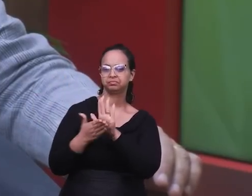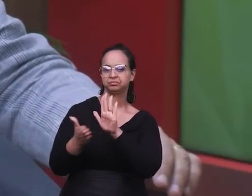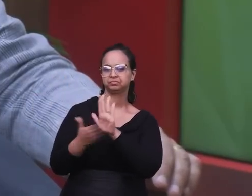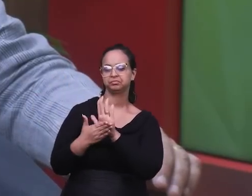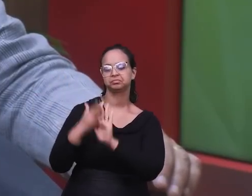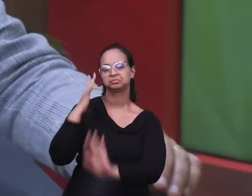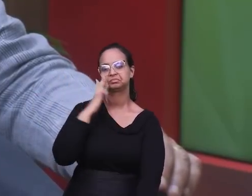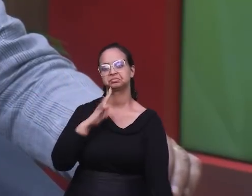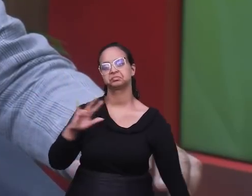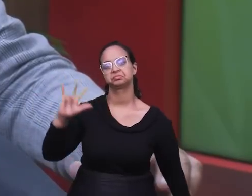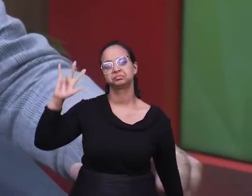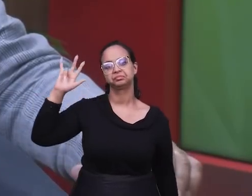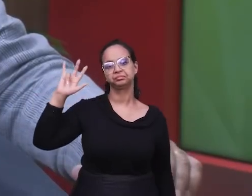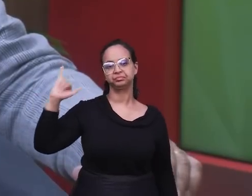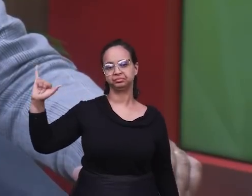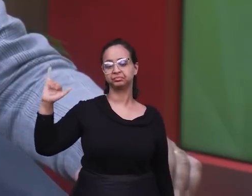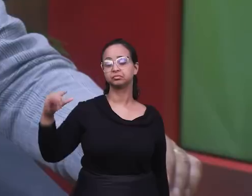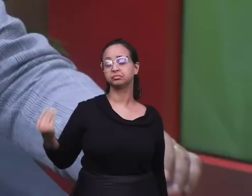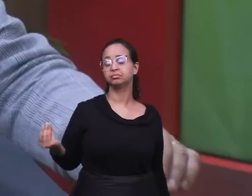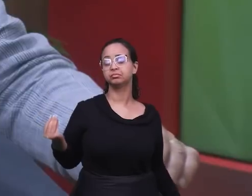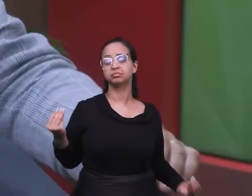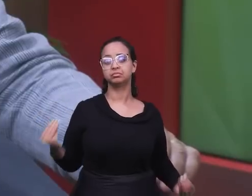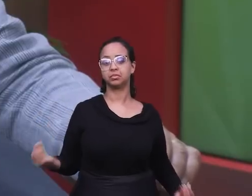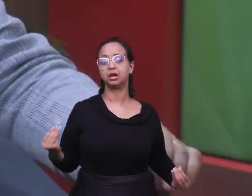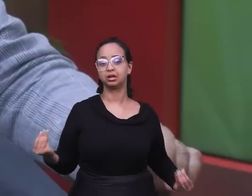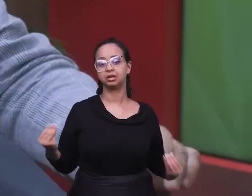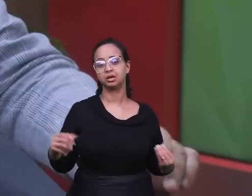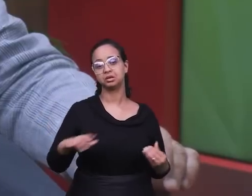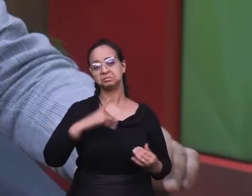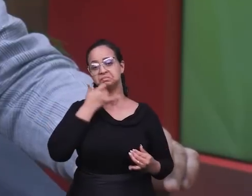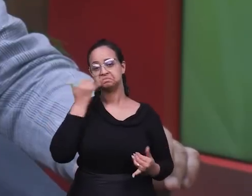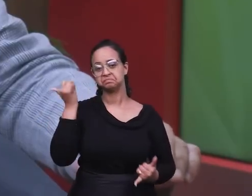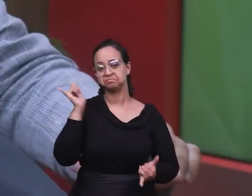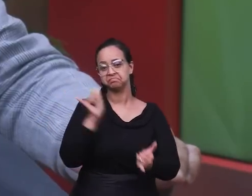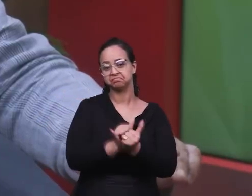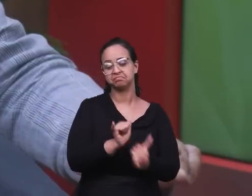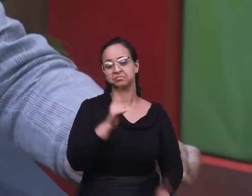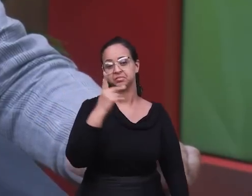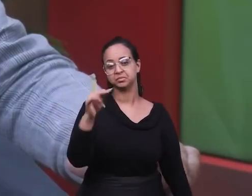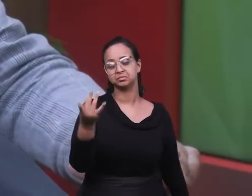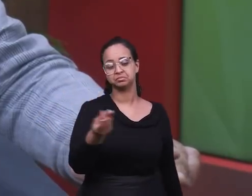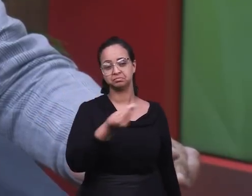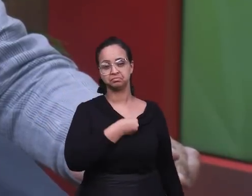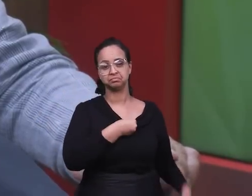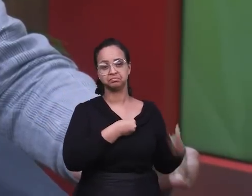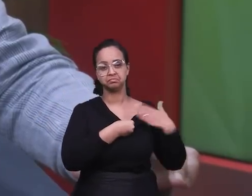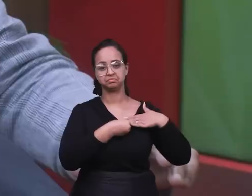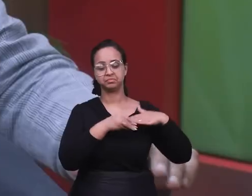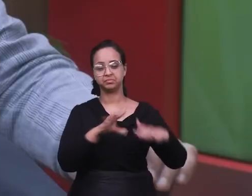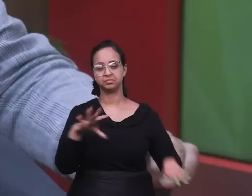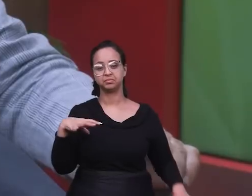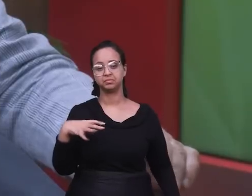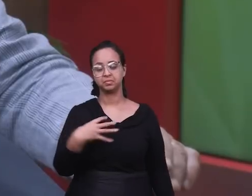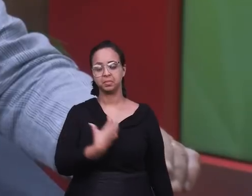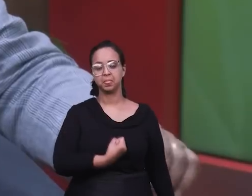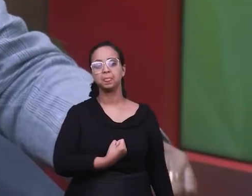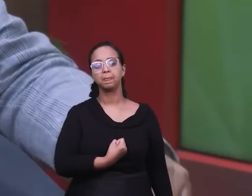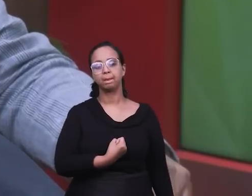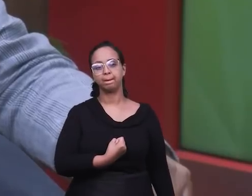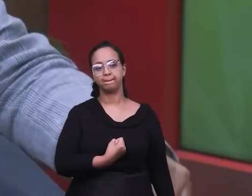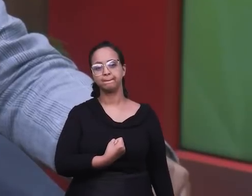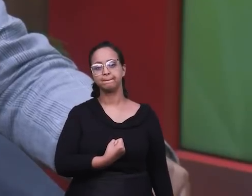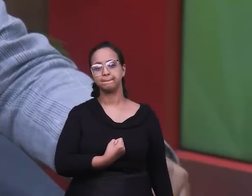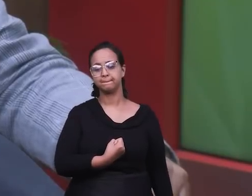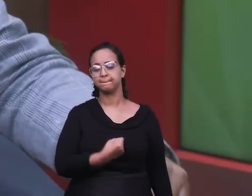ao projeto do Pai de remissão dos pecados e salvação do